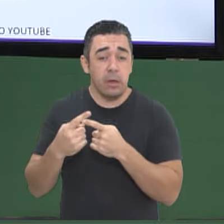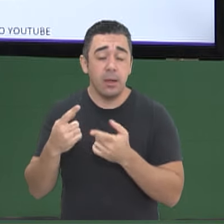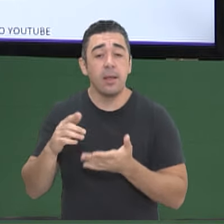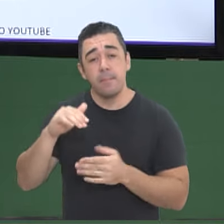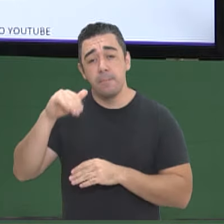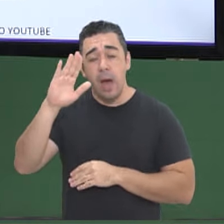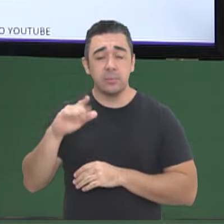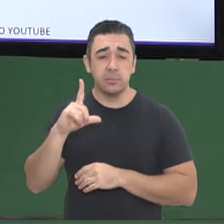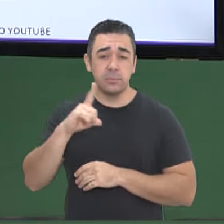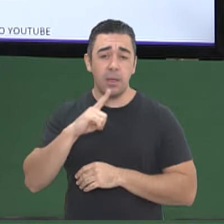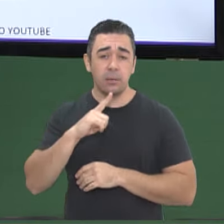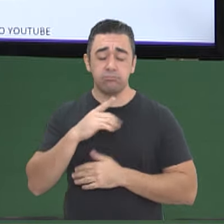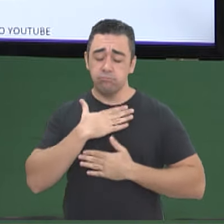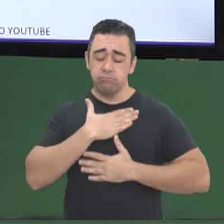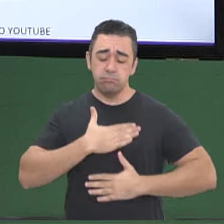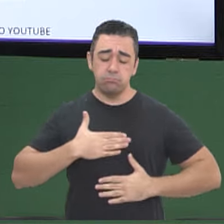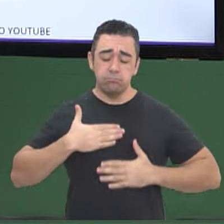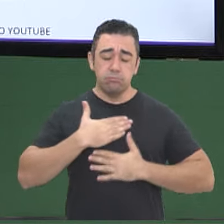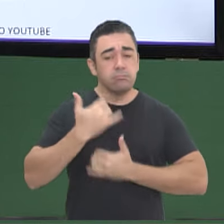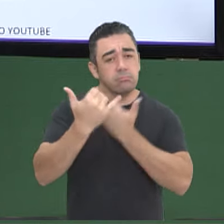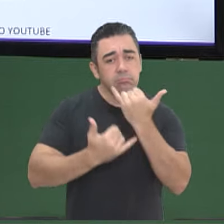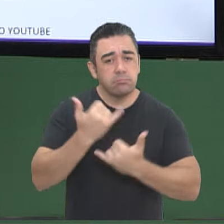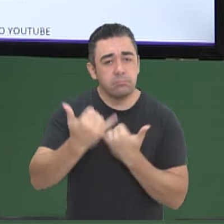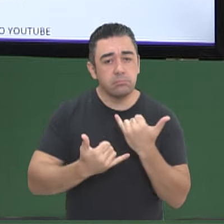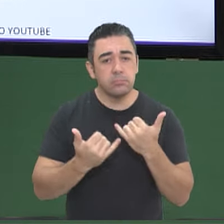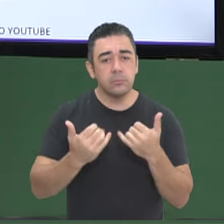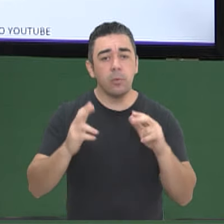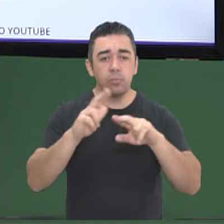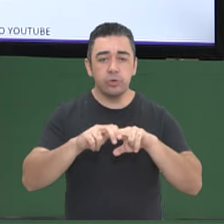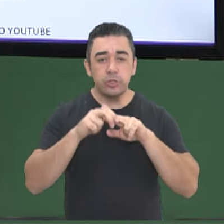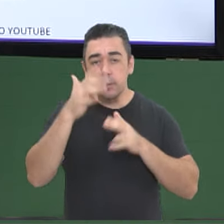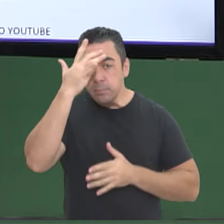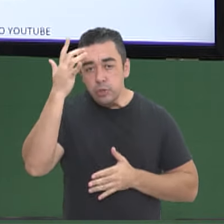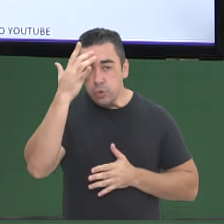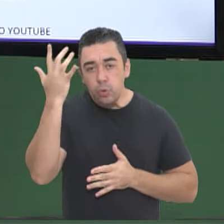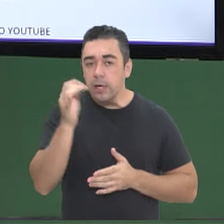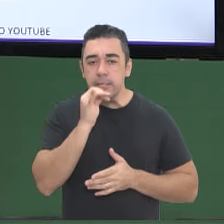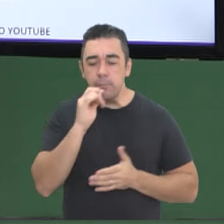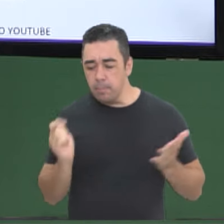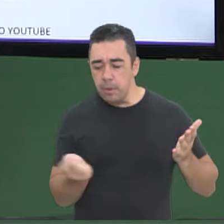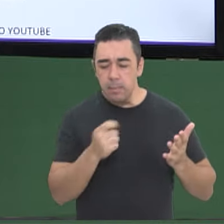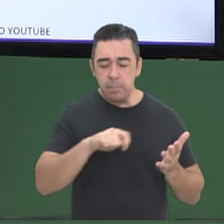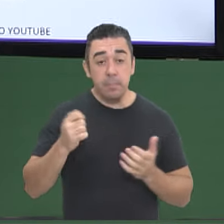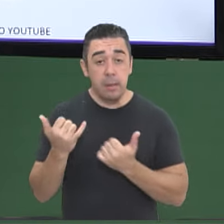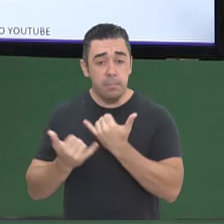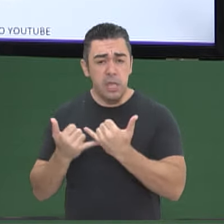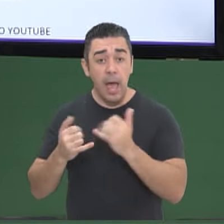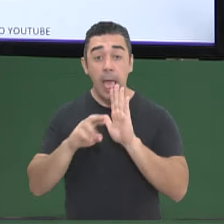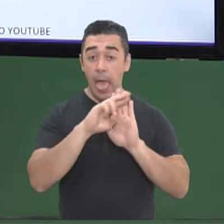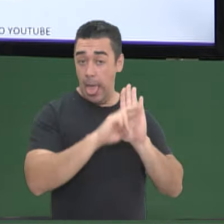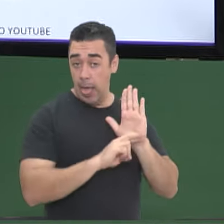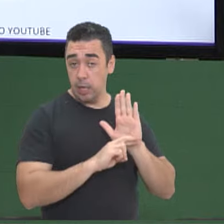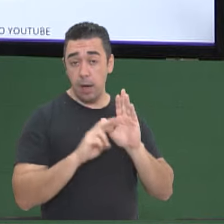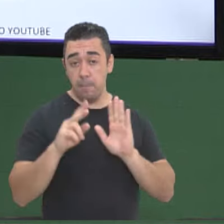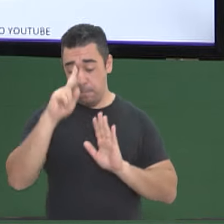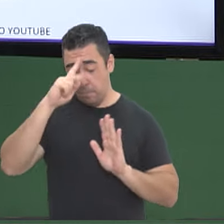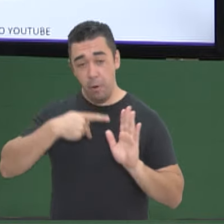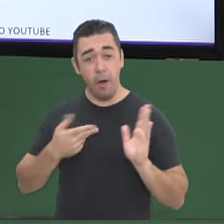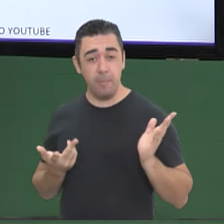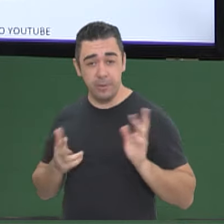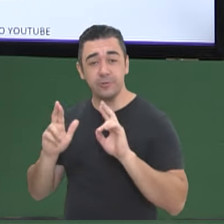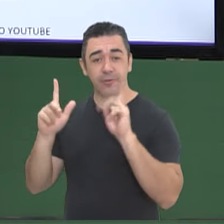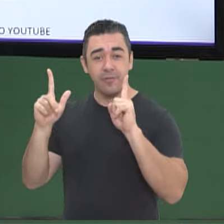mais recreativo. Então, as pessoas mesmo criam as suas regras, o que vale, o que não vale, de uma forma